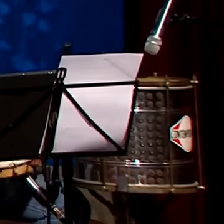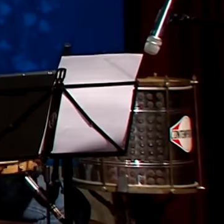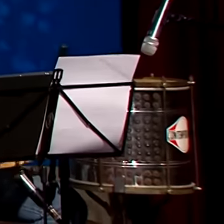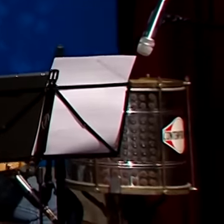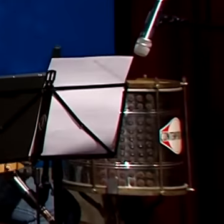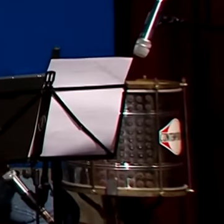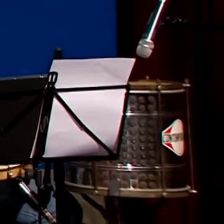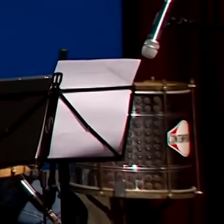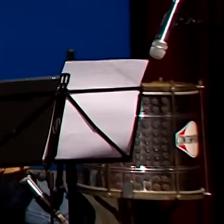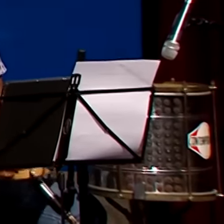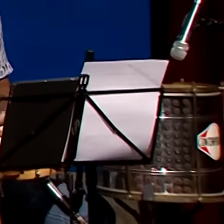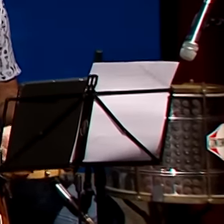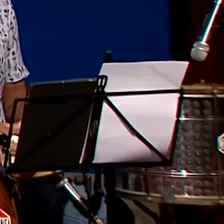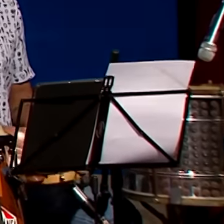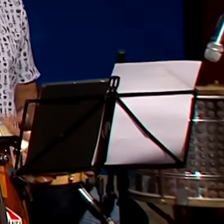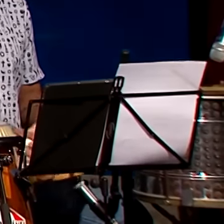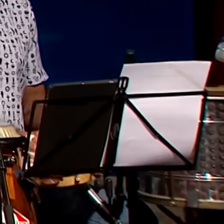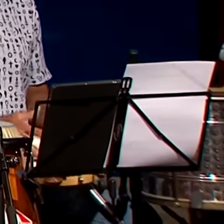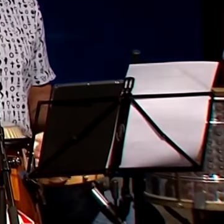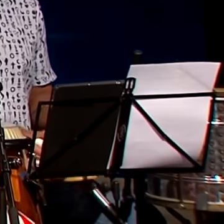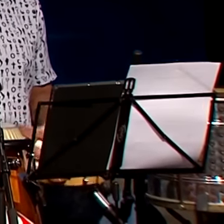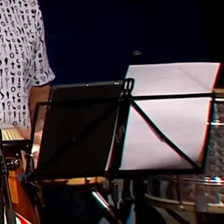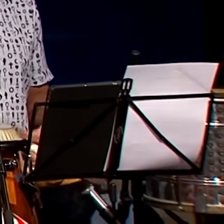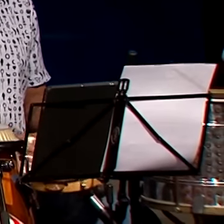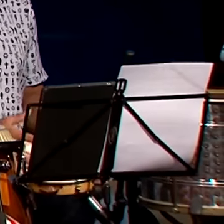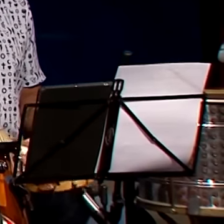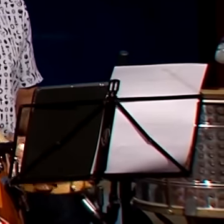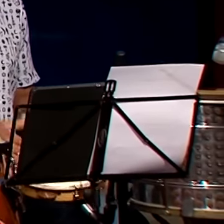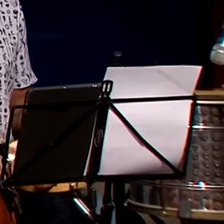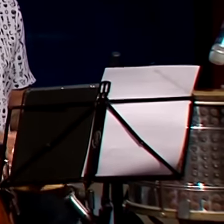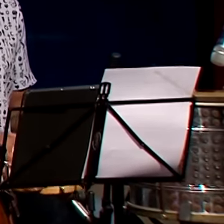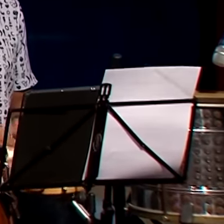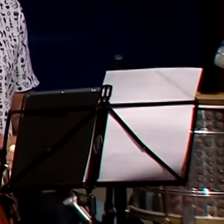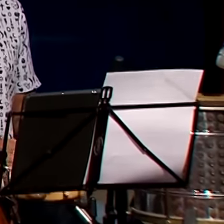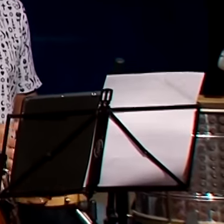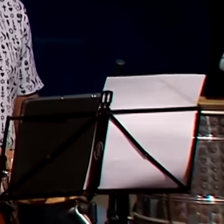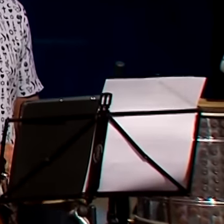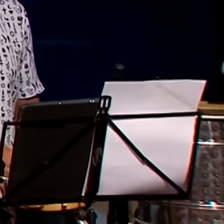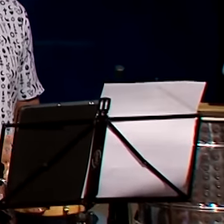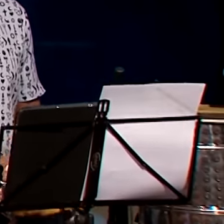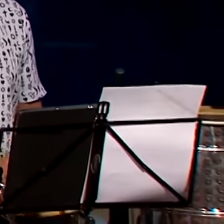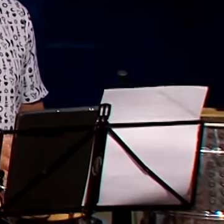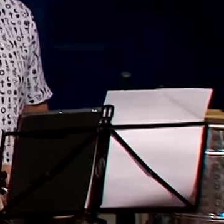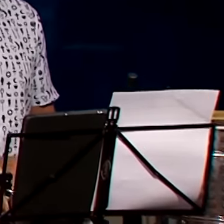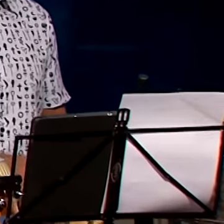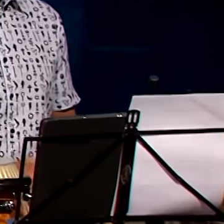Fora a luta dos inconfidentes, pela quebra das correntes, nada